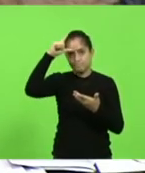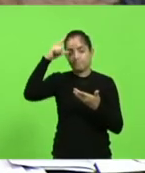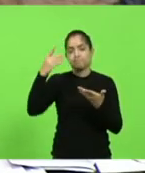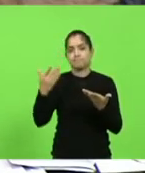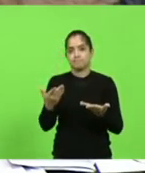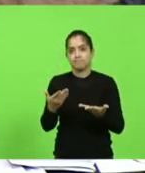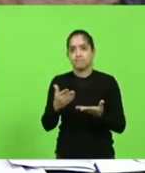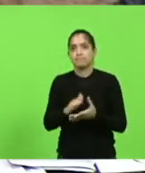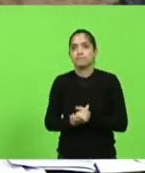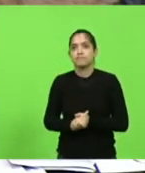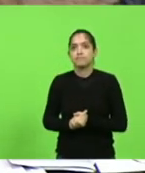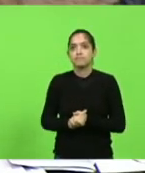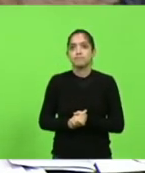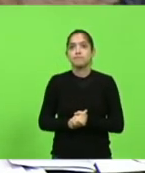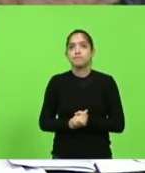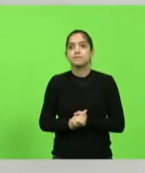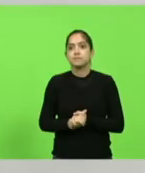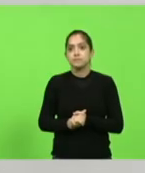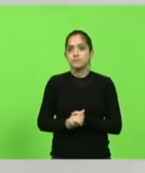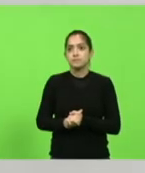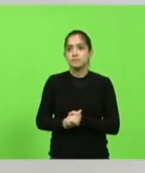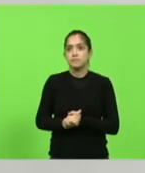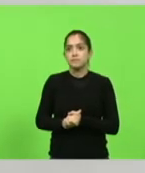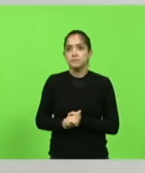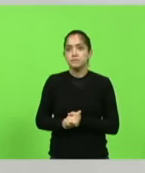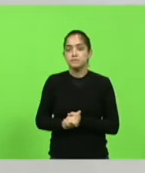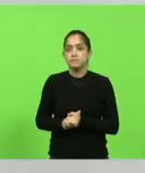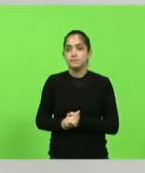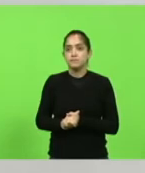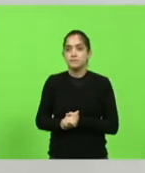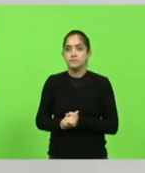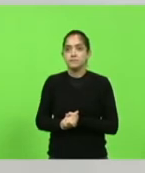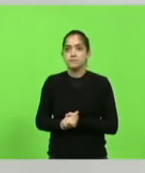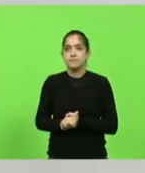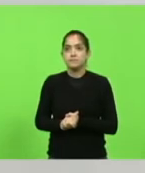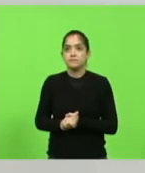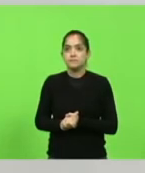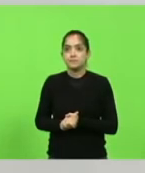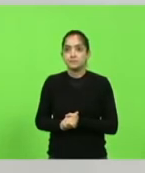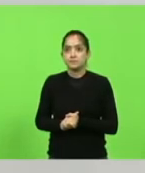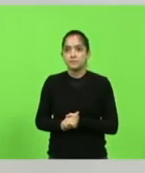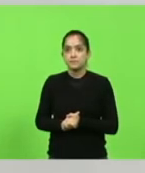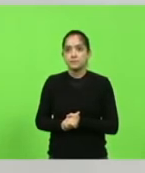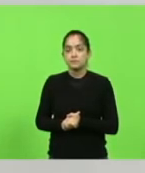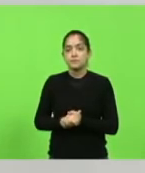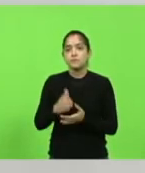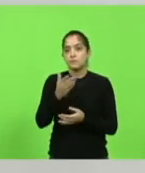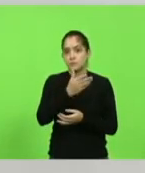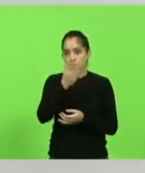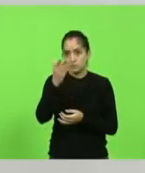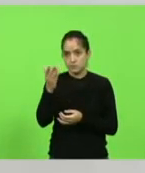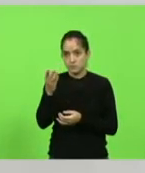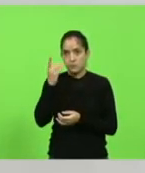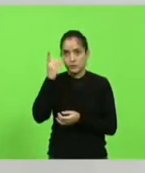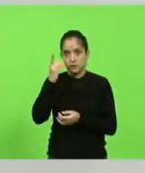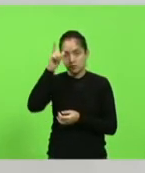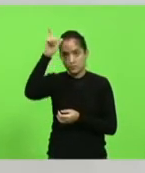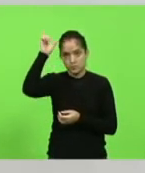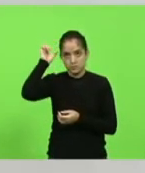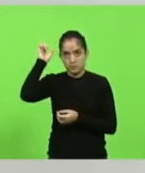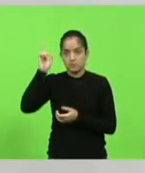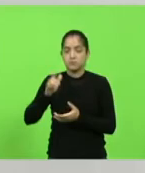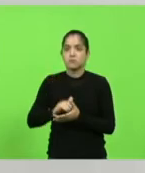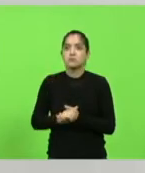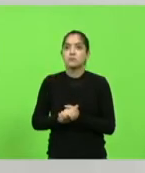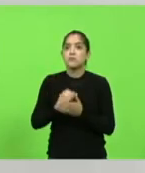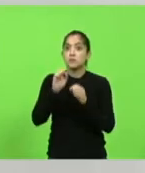desculpe ter tomado o tempo de Vossa Excelência. Eu pediria mais 30 segundos, deputados, Sargento Lima, Vossa Excelência fala uma coisa muito